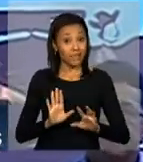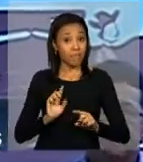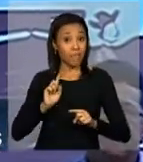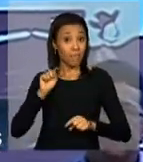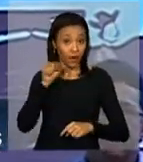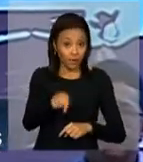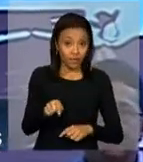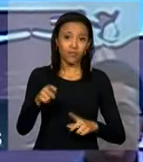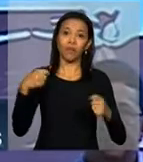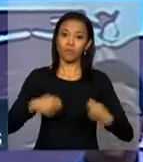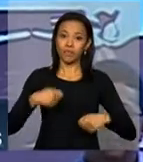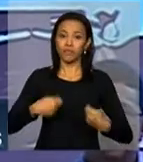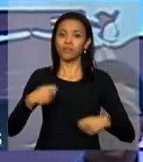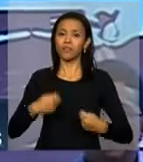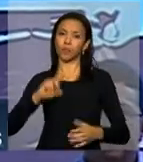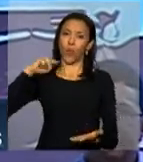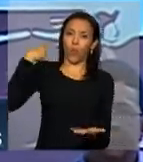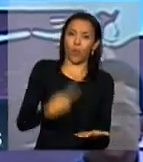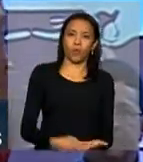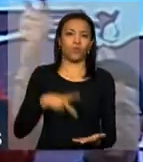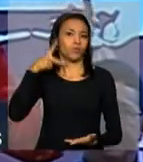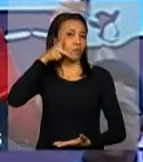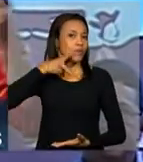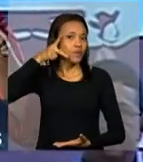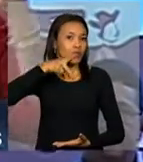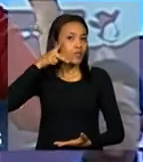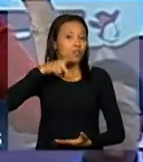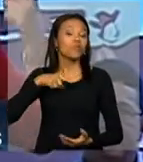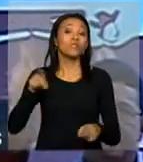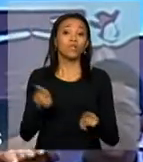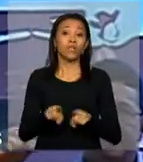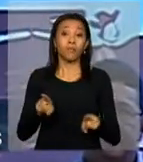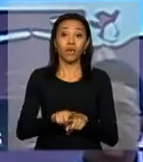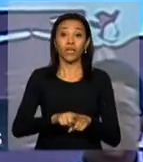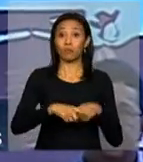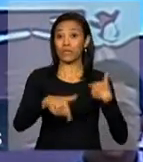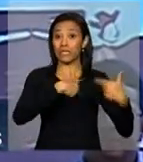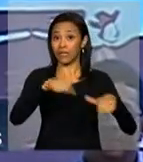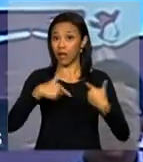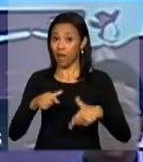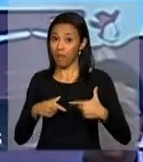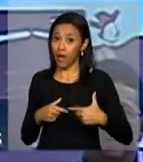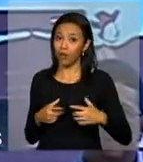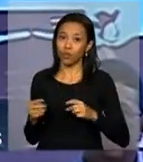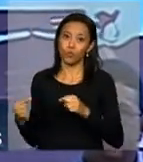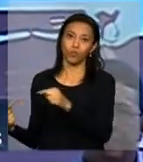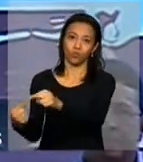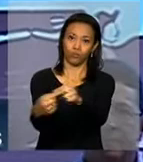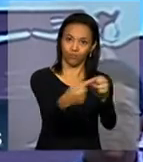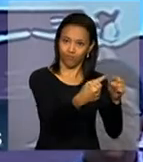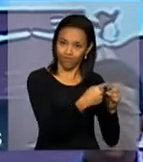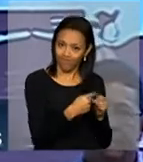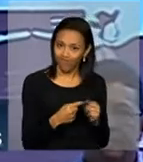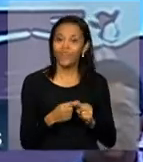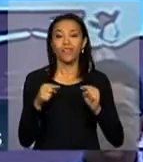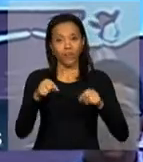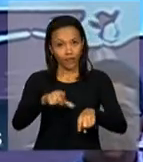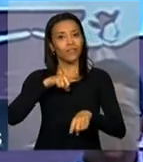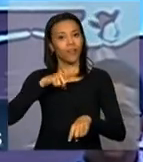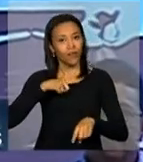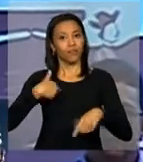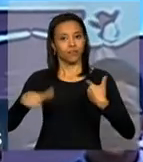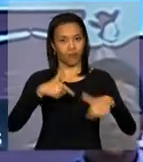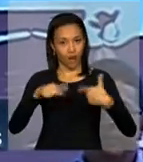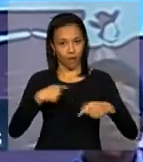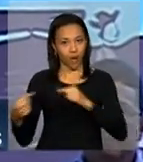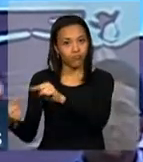a vontade política e a ação conjunta. E aqui houve ação conjunta. Houve